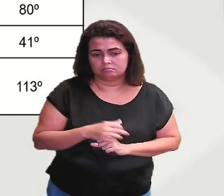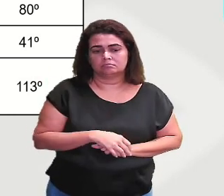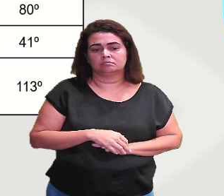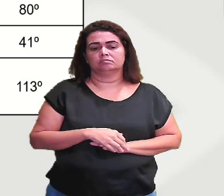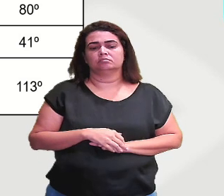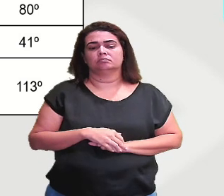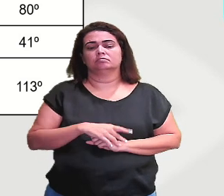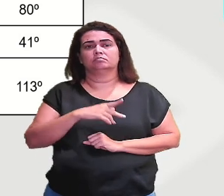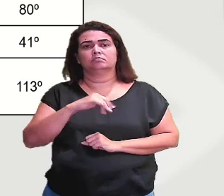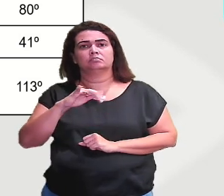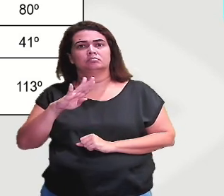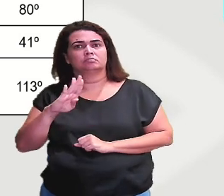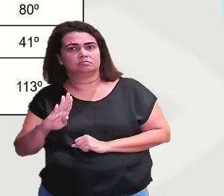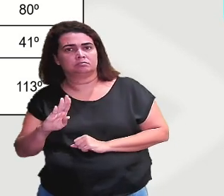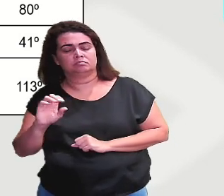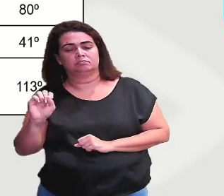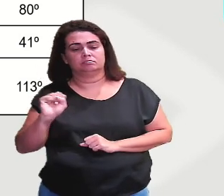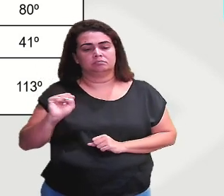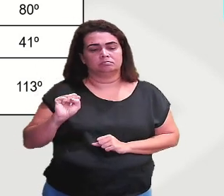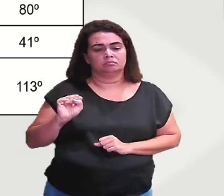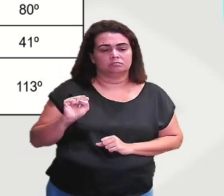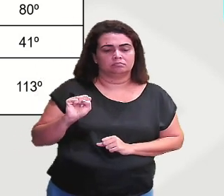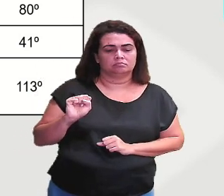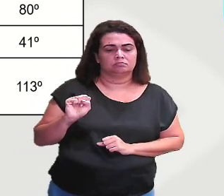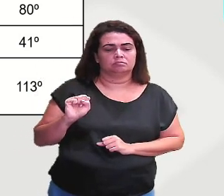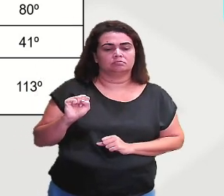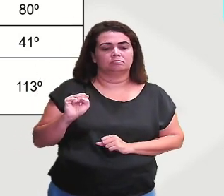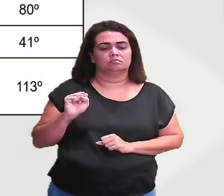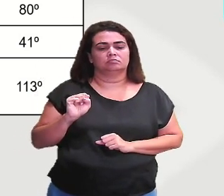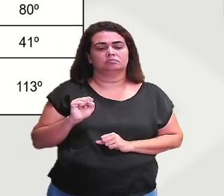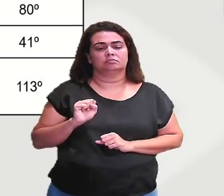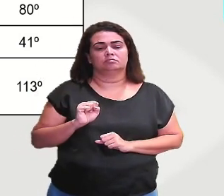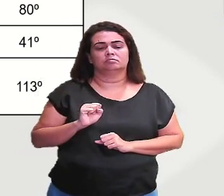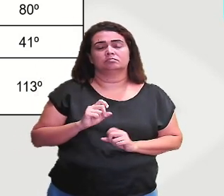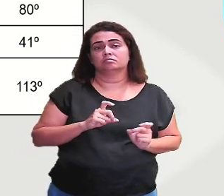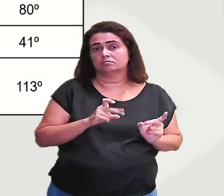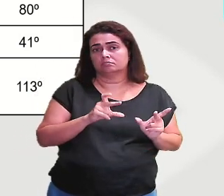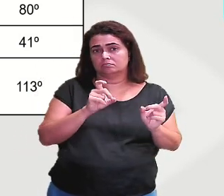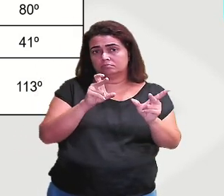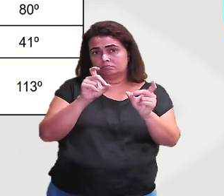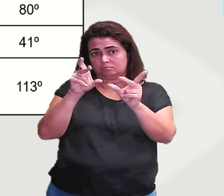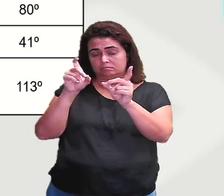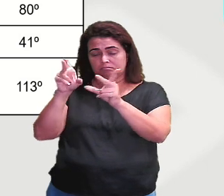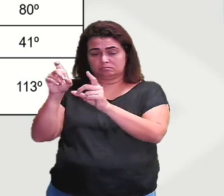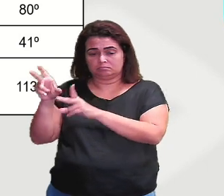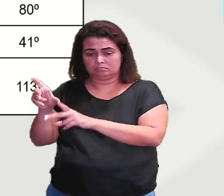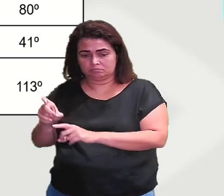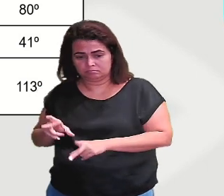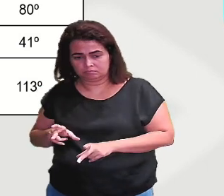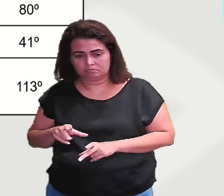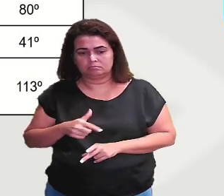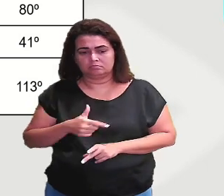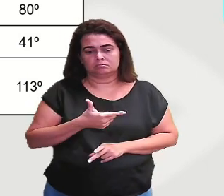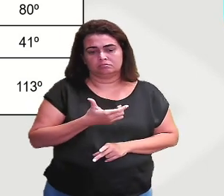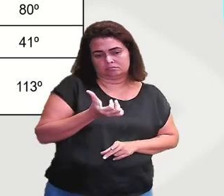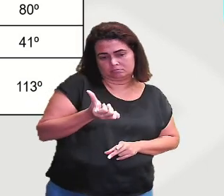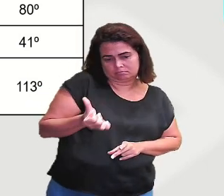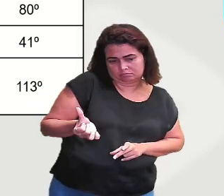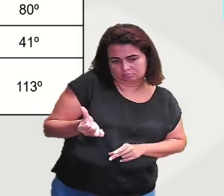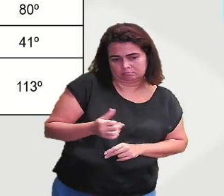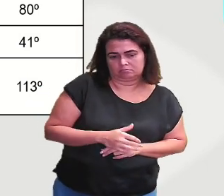o 26º em exportações e o 30º em importações, né? Na balança comercial é o